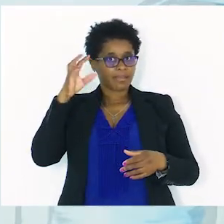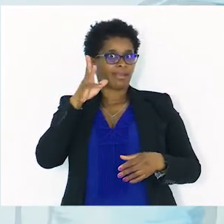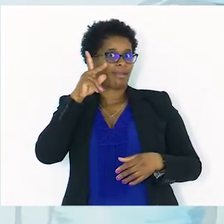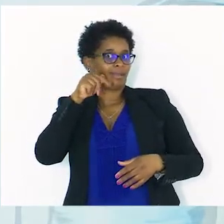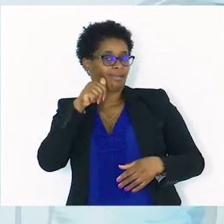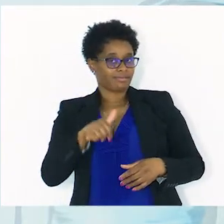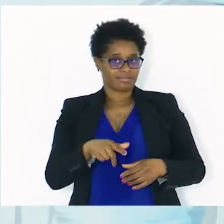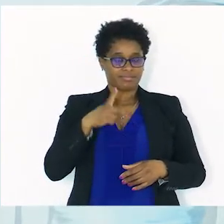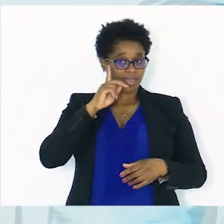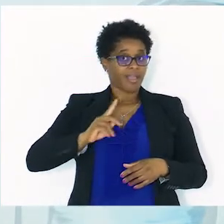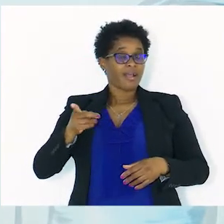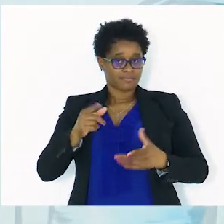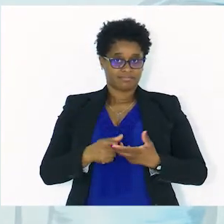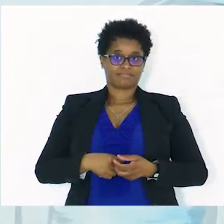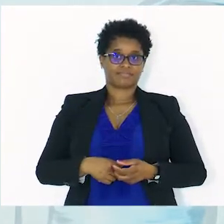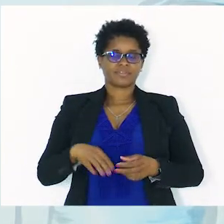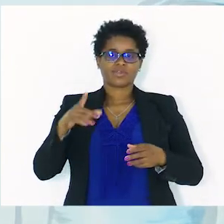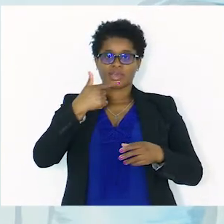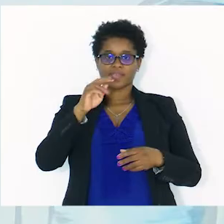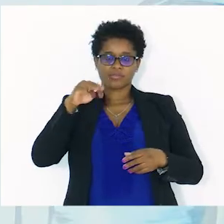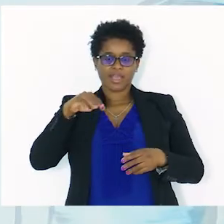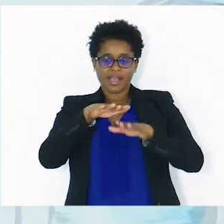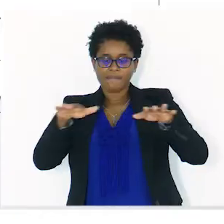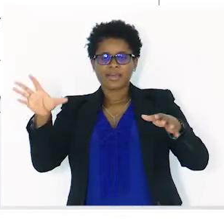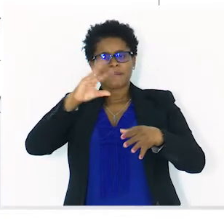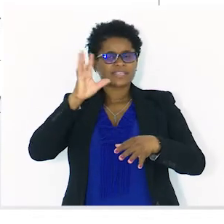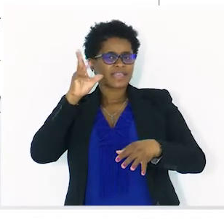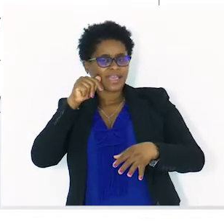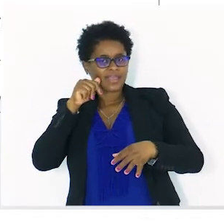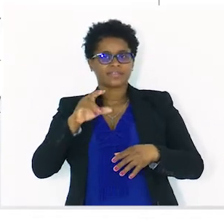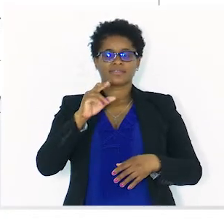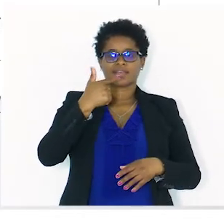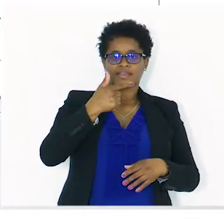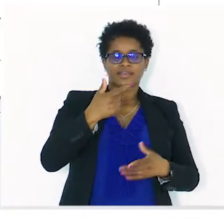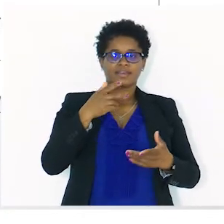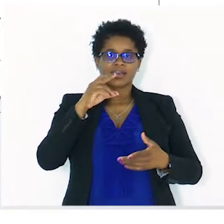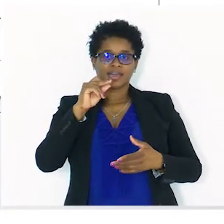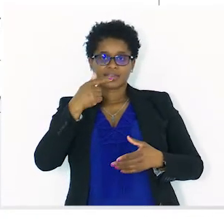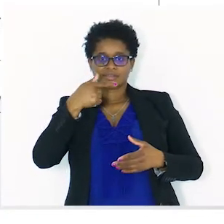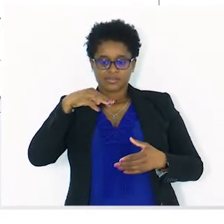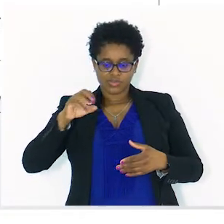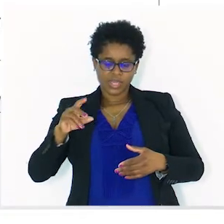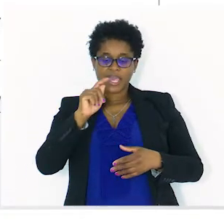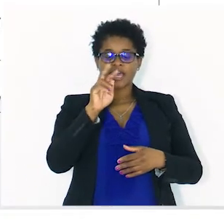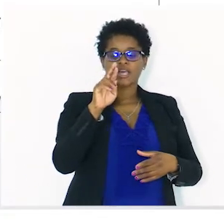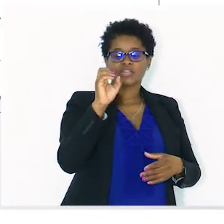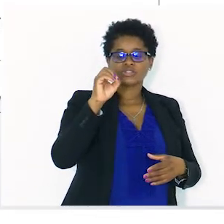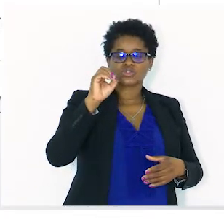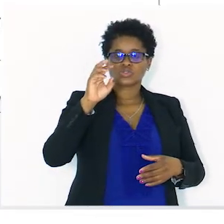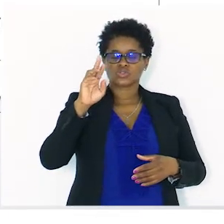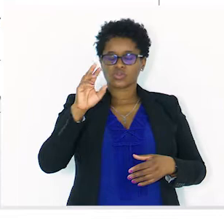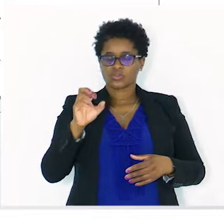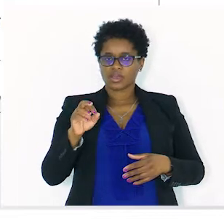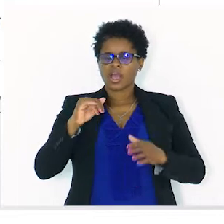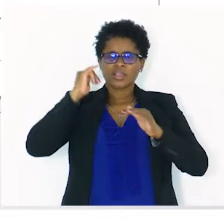é. Então, a termosfera é a camada mais quente da atmosfera. Exosfera, altitude acima dos 800 km, é